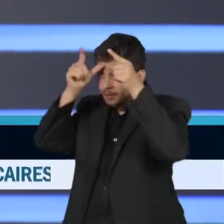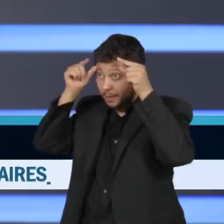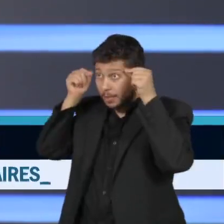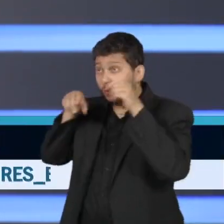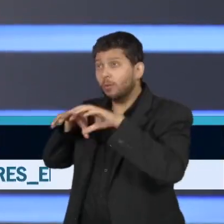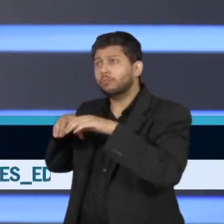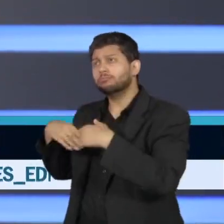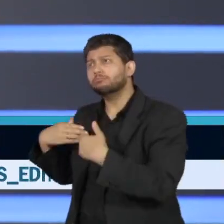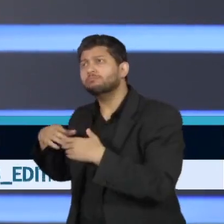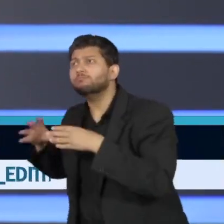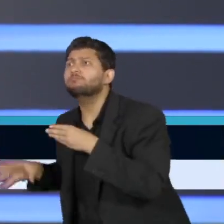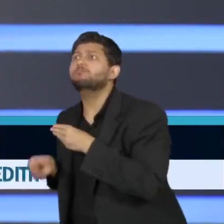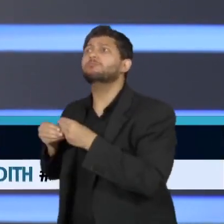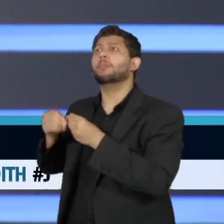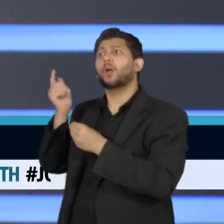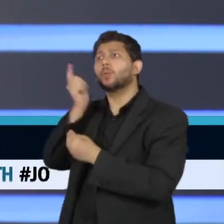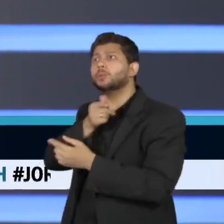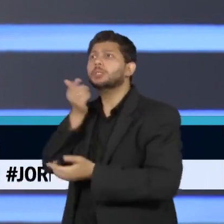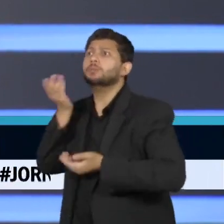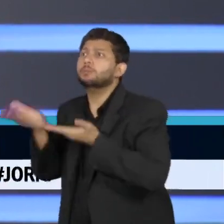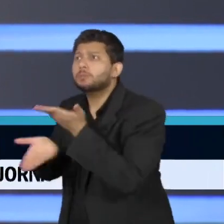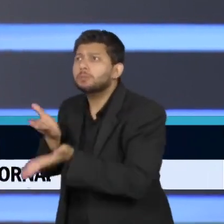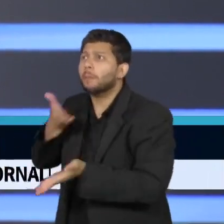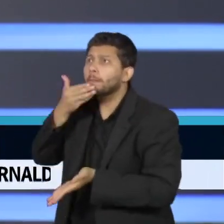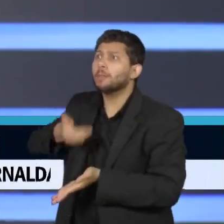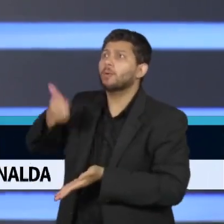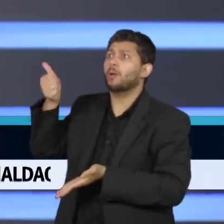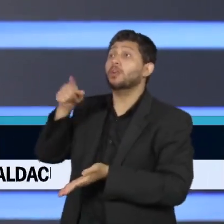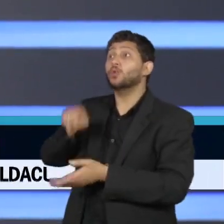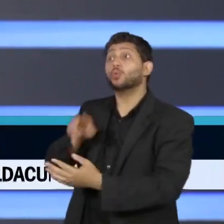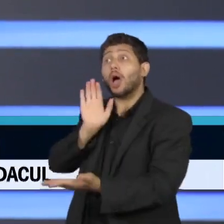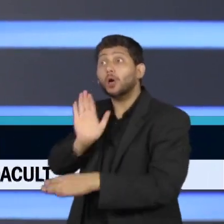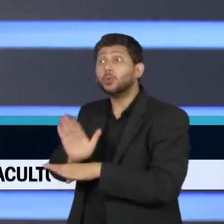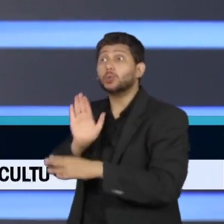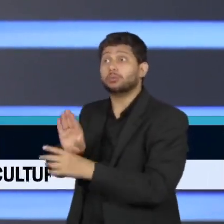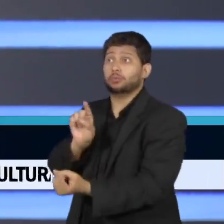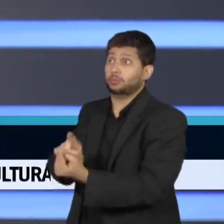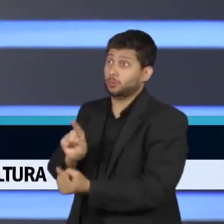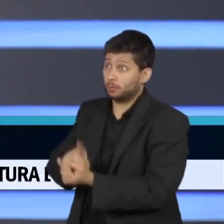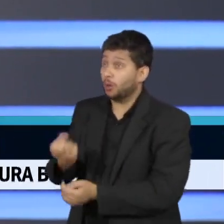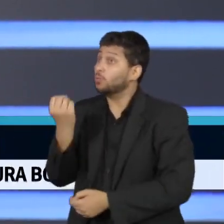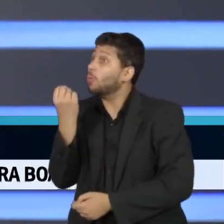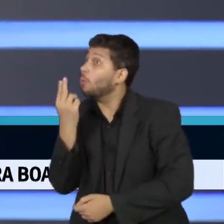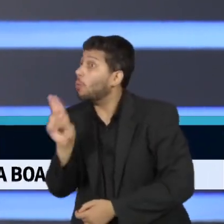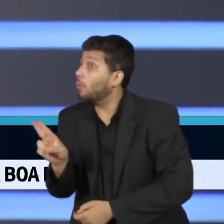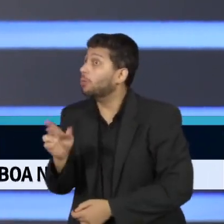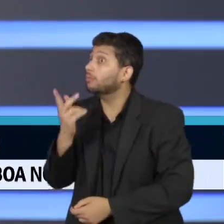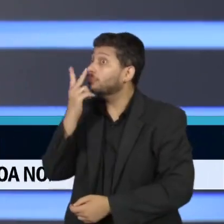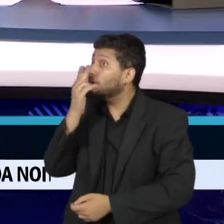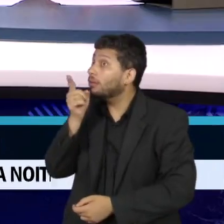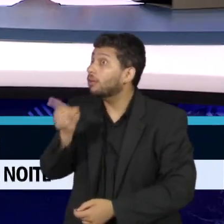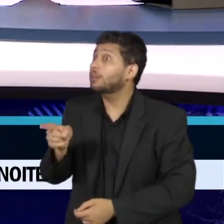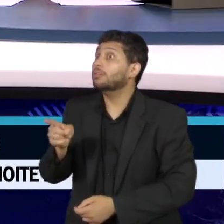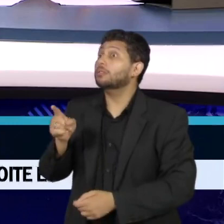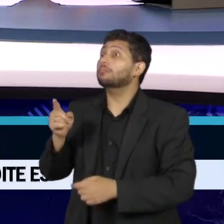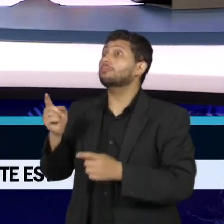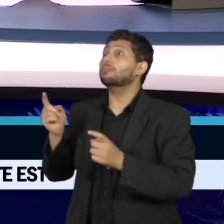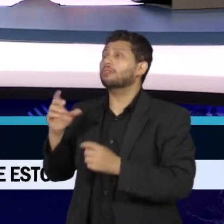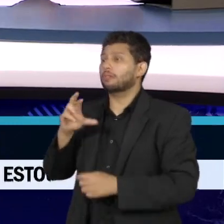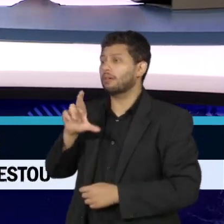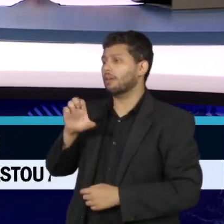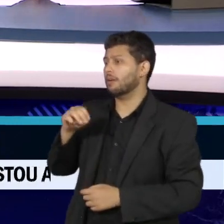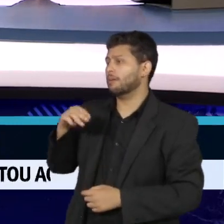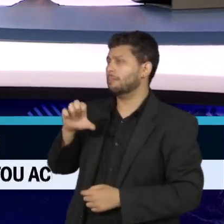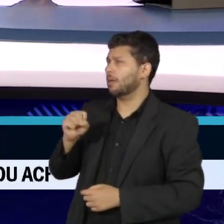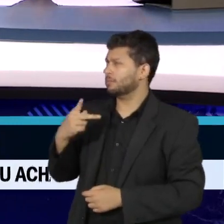para realizar as atividades, se isso poderia melhorar o atendimento ou se você acha que a posição da CREMESP